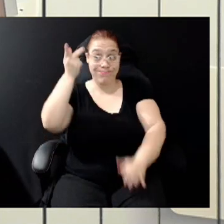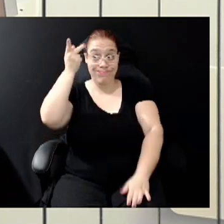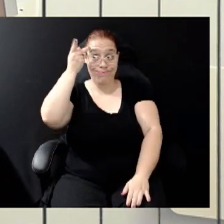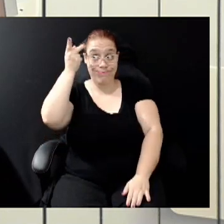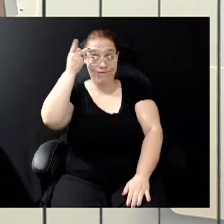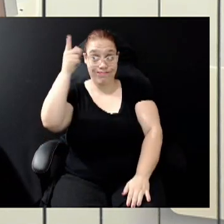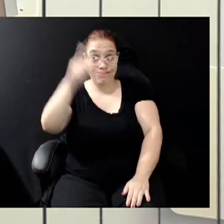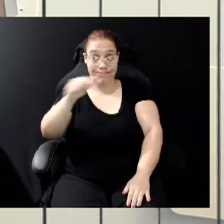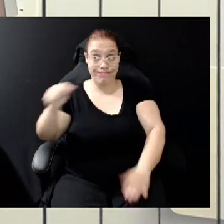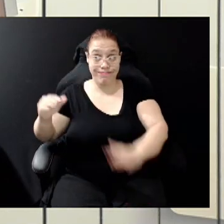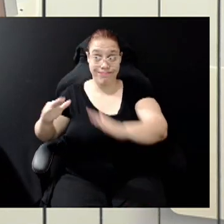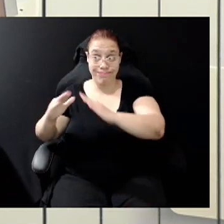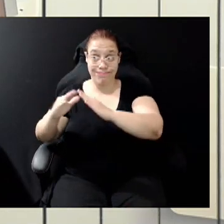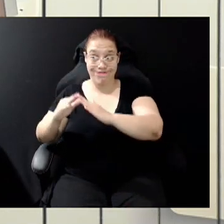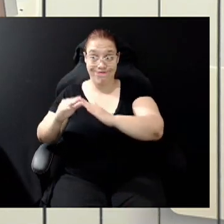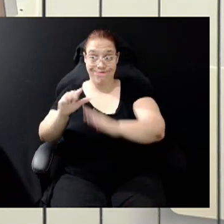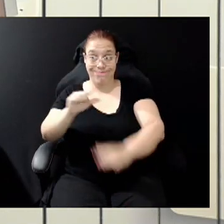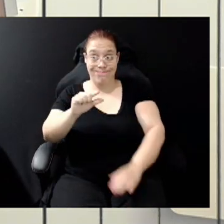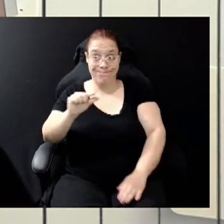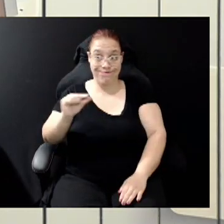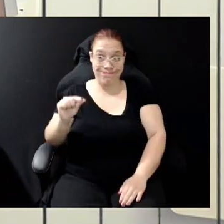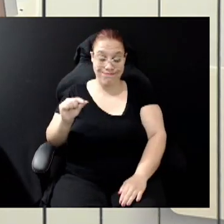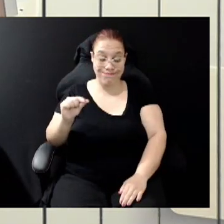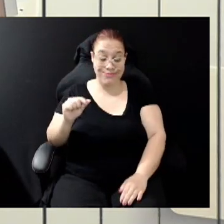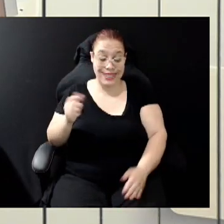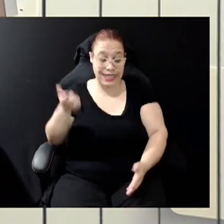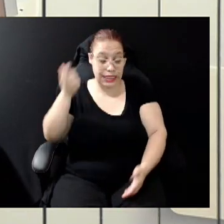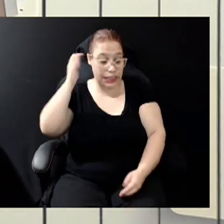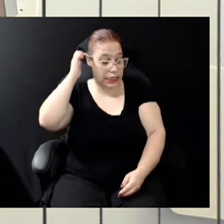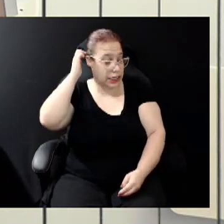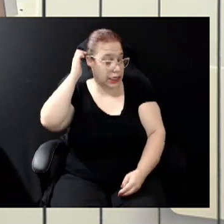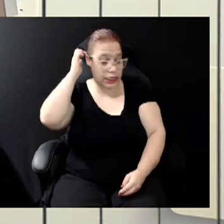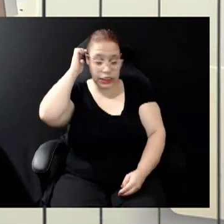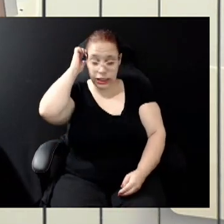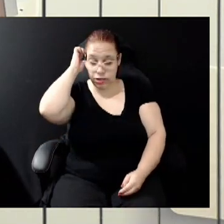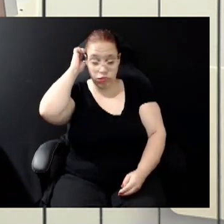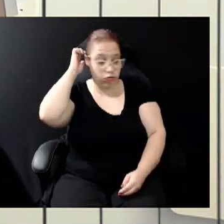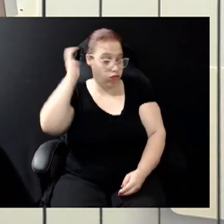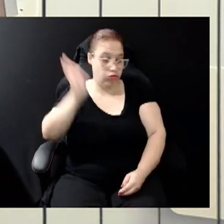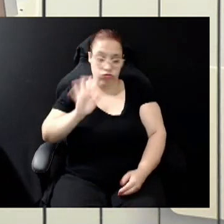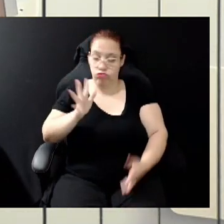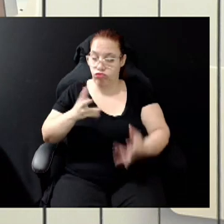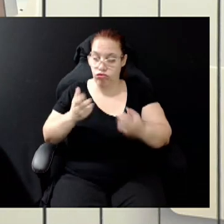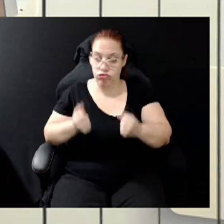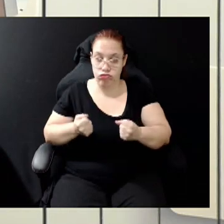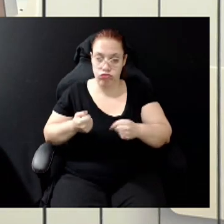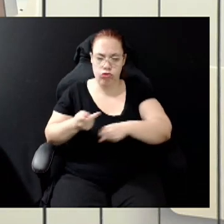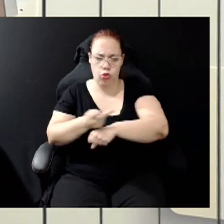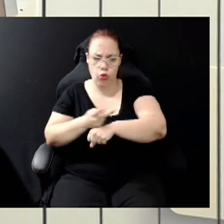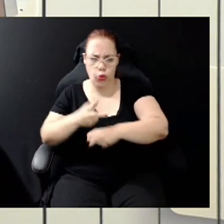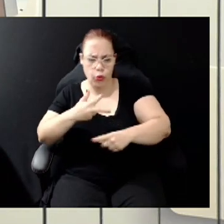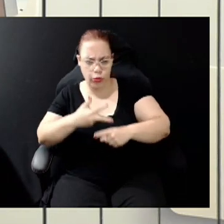casa. Saiu atrás do marcador, mas não se abateu e foi buscar a vitória.